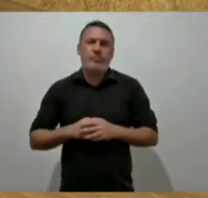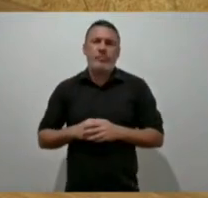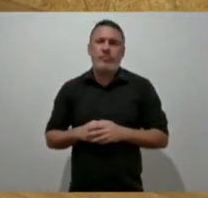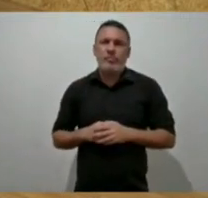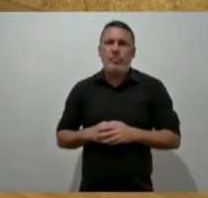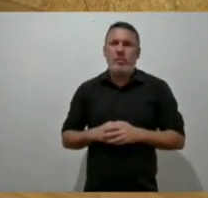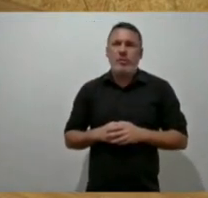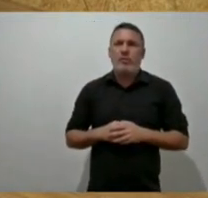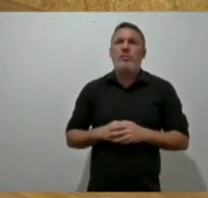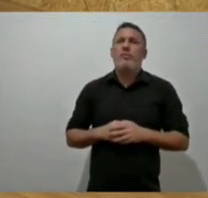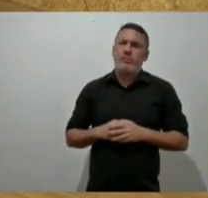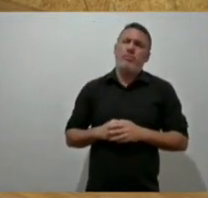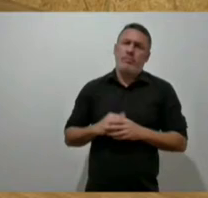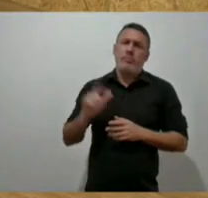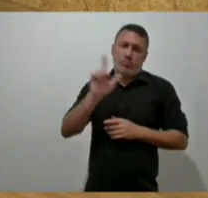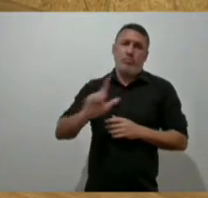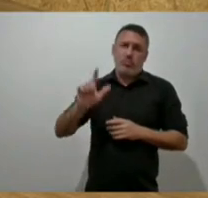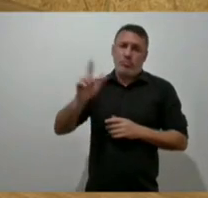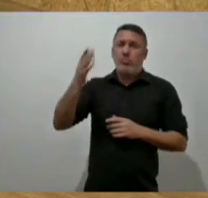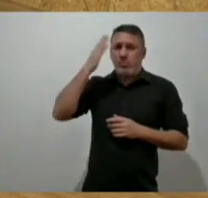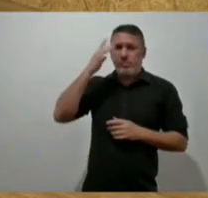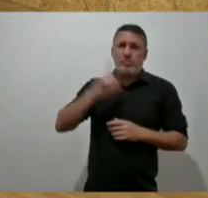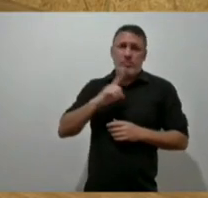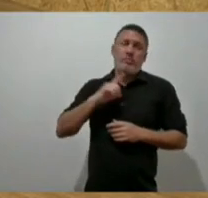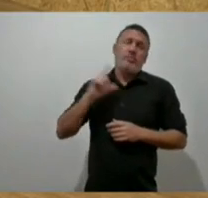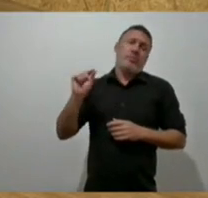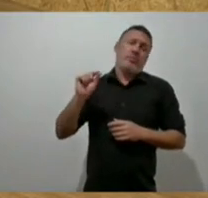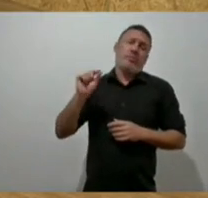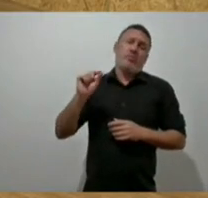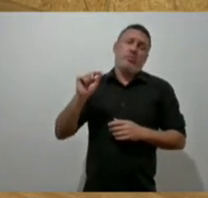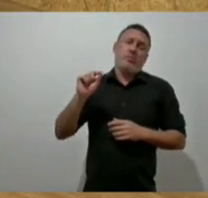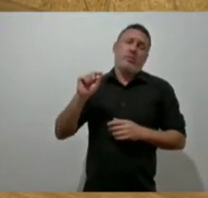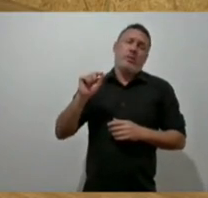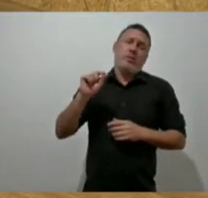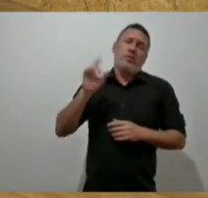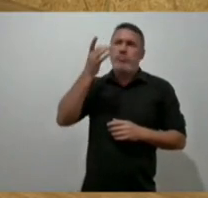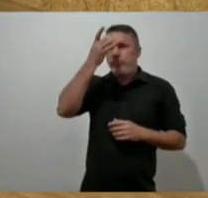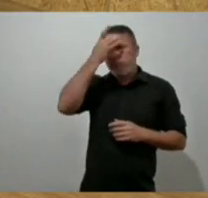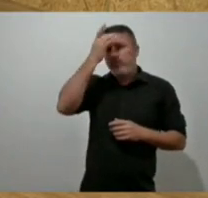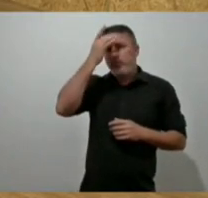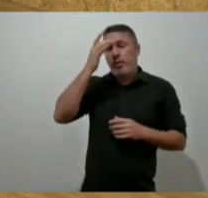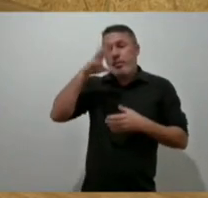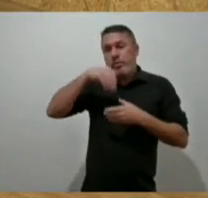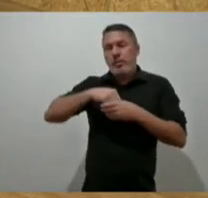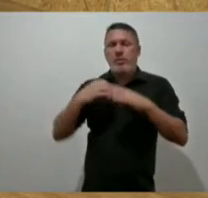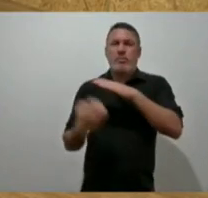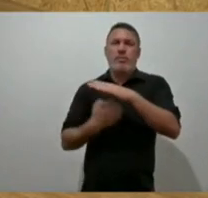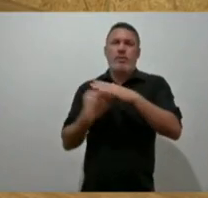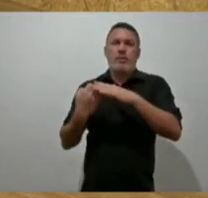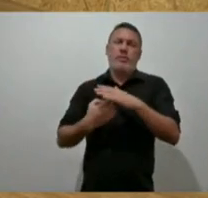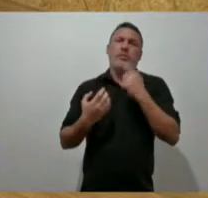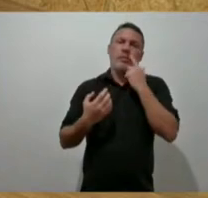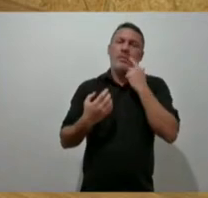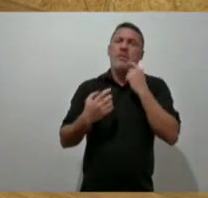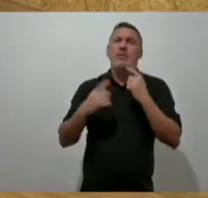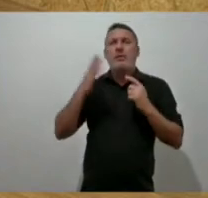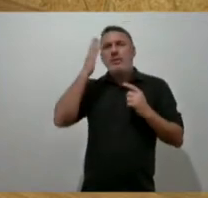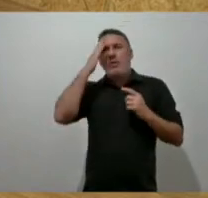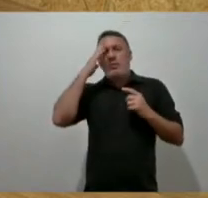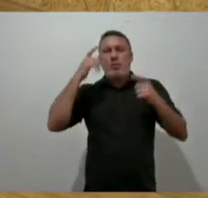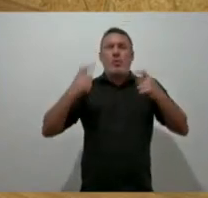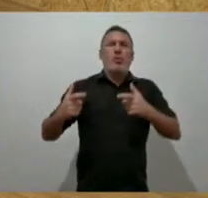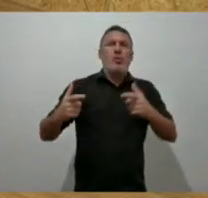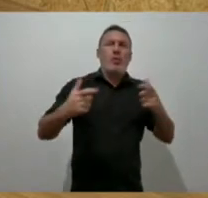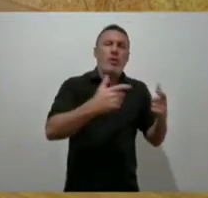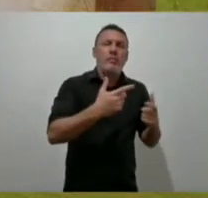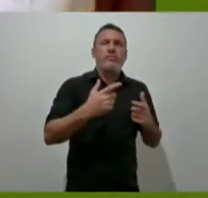ter um comportamento em torno delas mesmas, não é? Tentar reduzir as emissões, não é? Tentar um